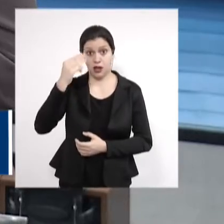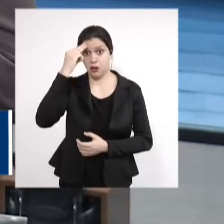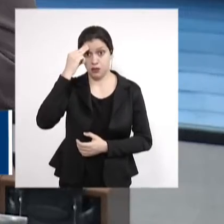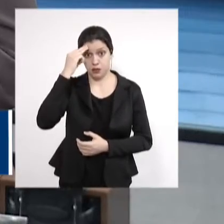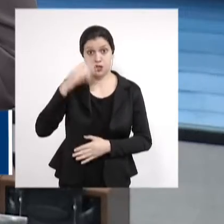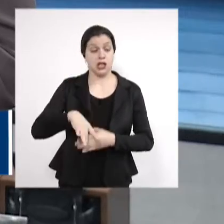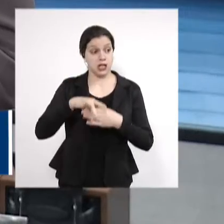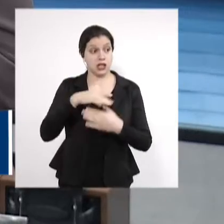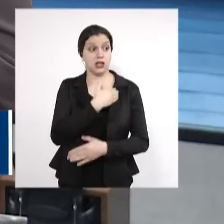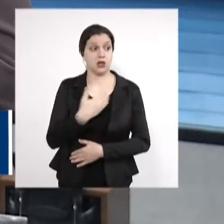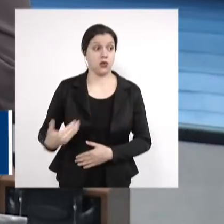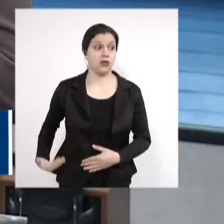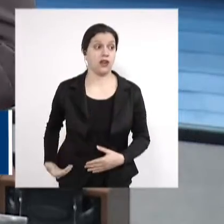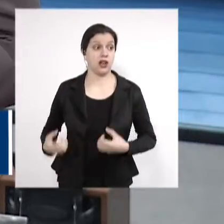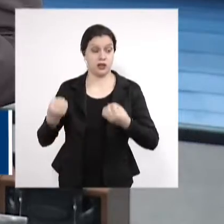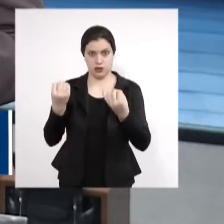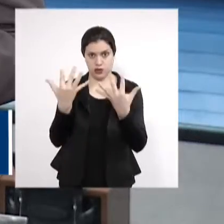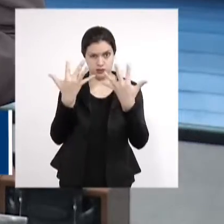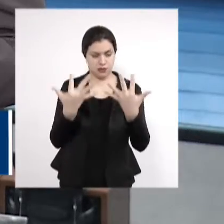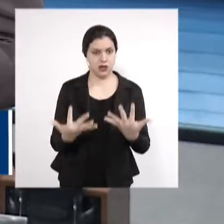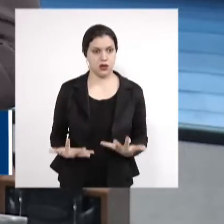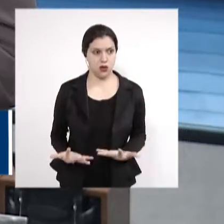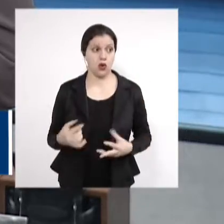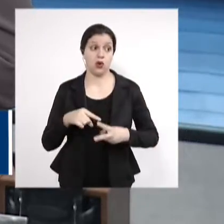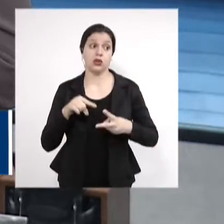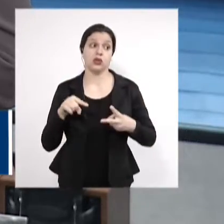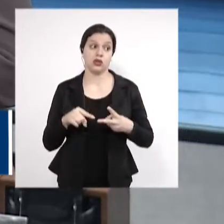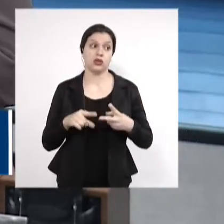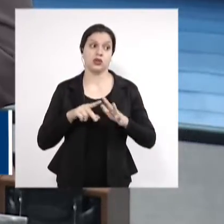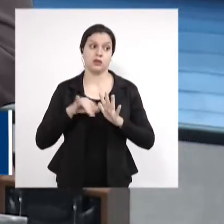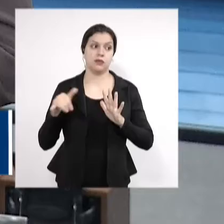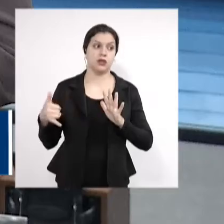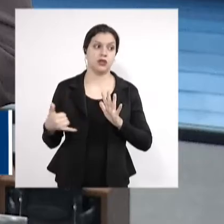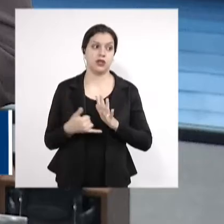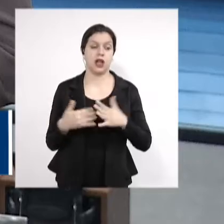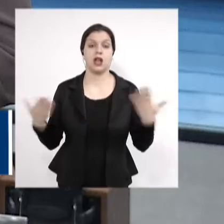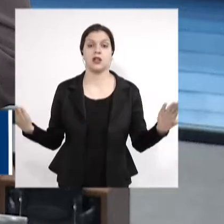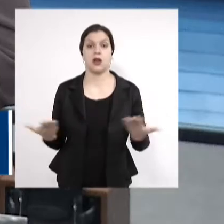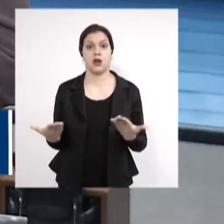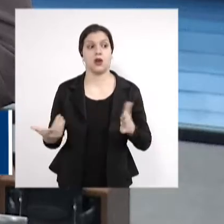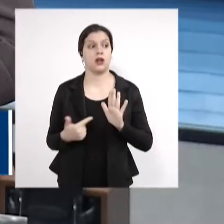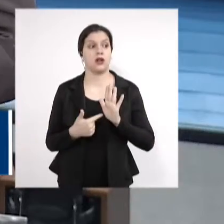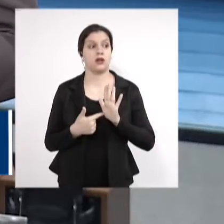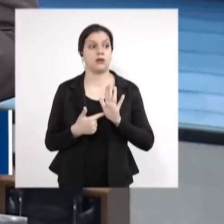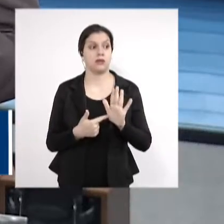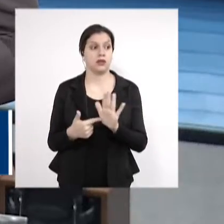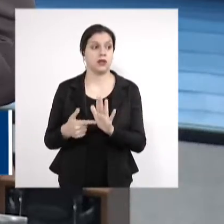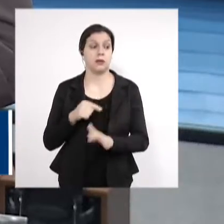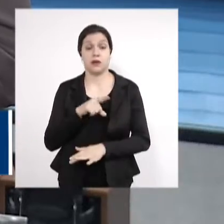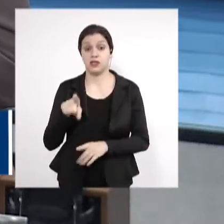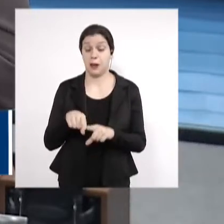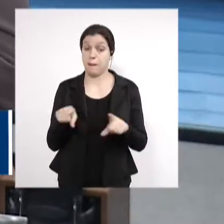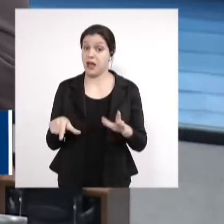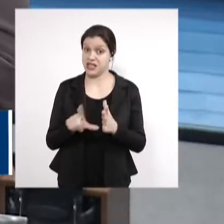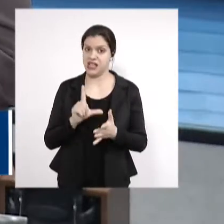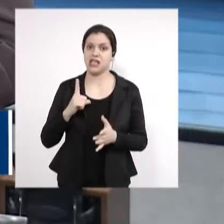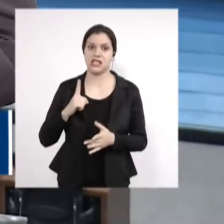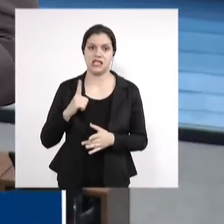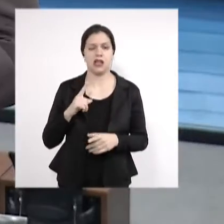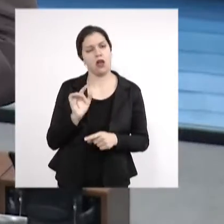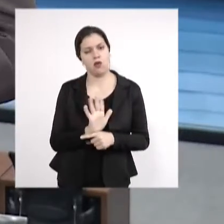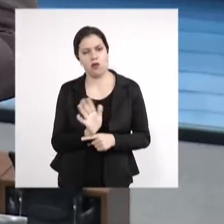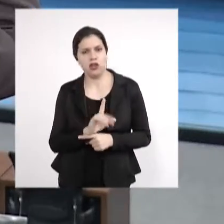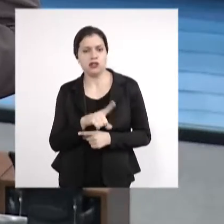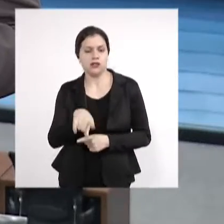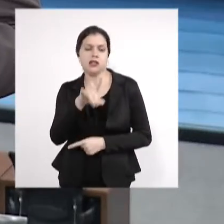líder do governo, que explicou muito bem sobre esses 2 projetos que a gente vai falar aqui um pouquinho deles, mas antes tem o VT